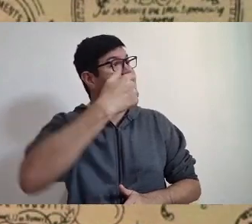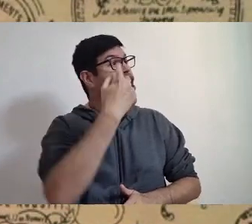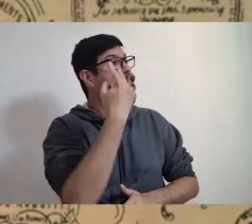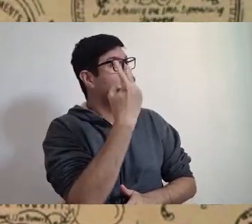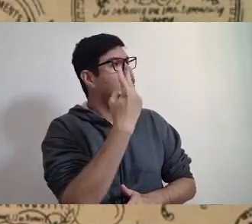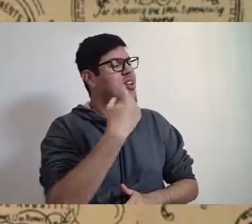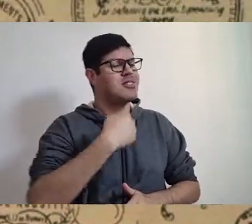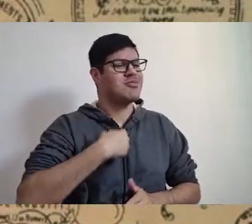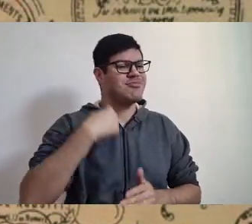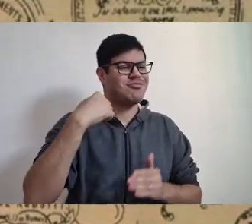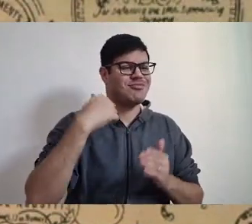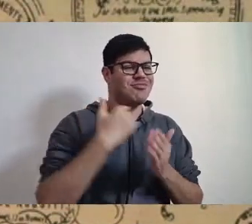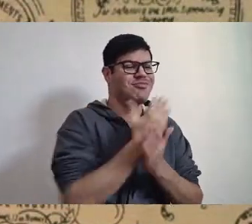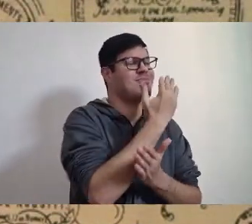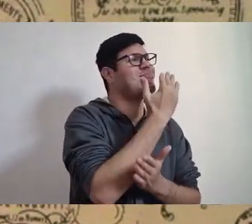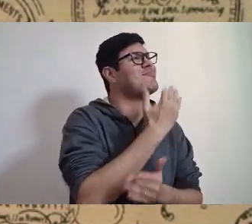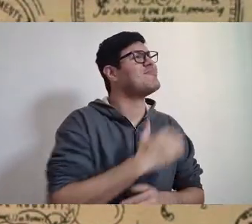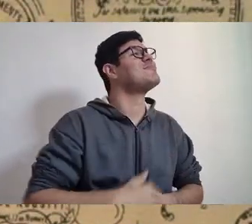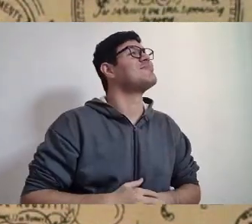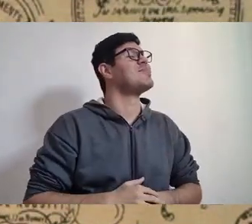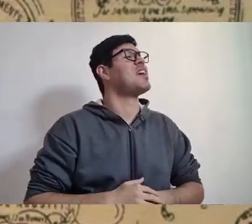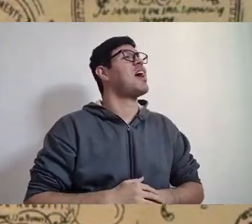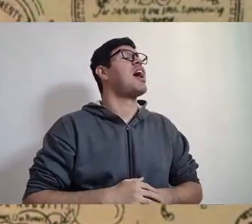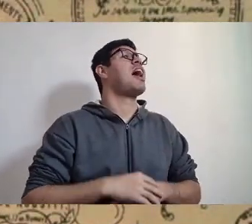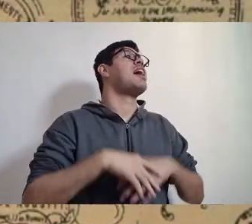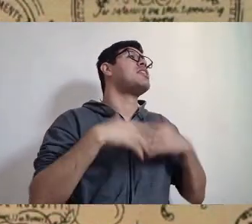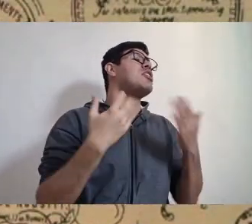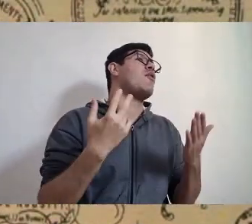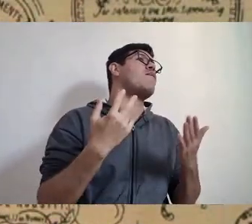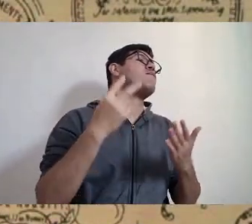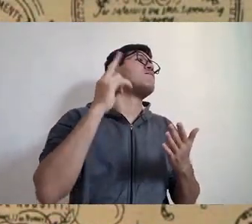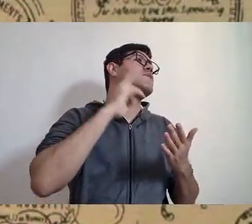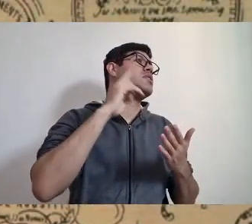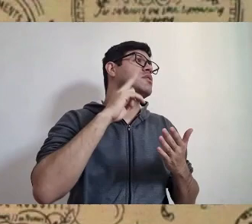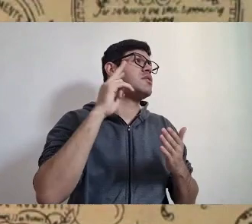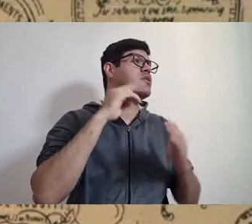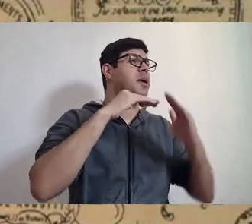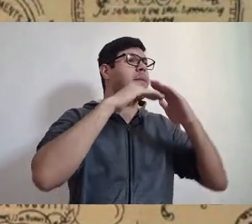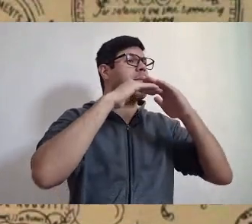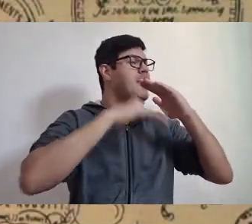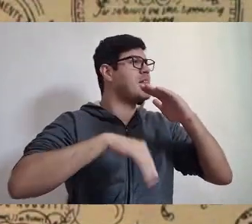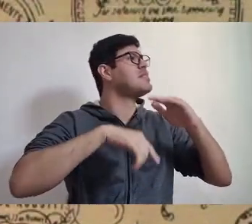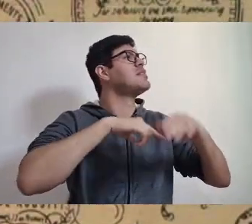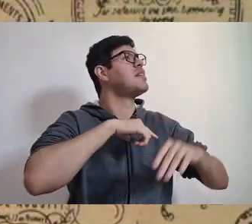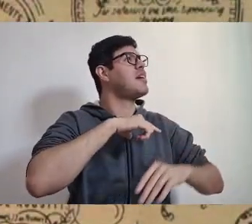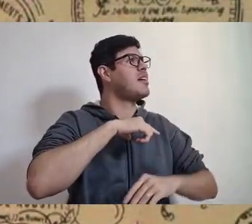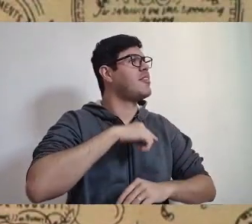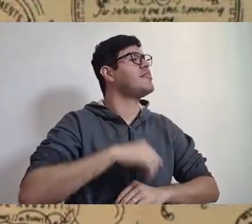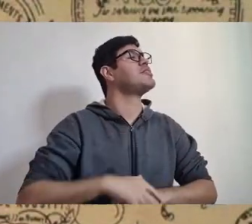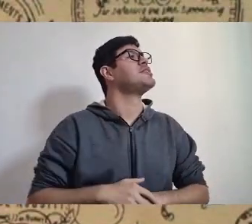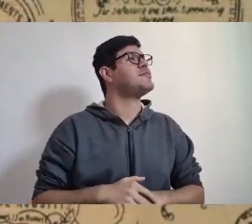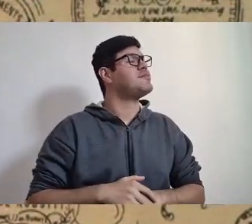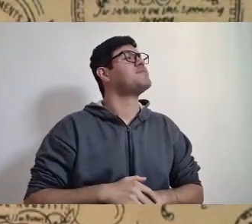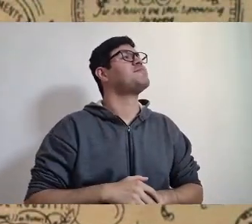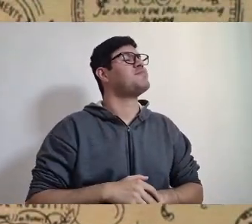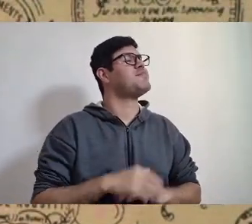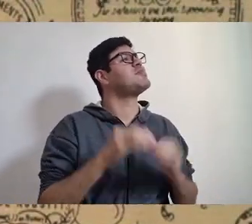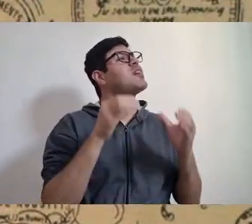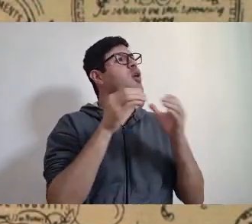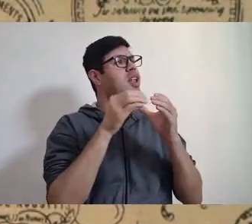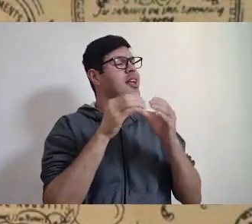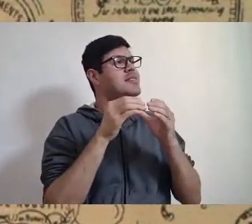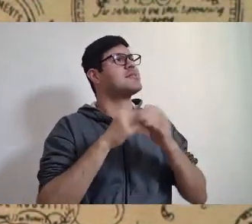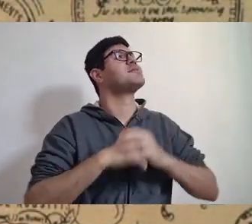suplente. Fiquei. Aí você assumiu? Aí teve vereadores que entraram com menos votos que eu. É sim, porque é coligação então. Coligação,